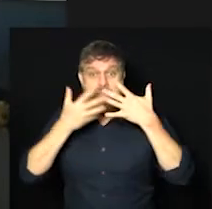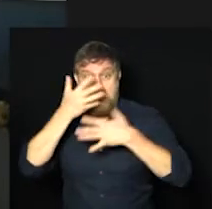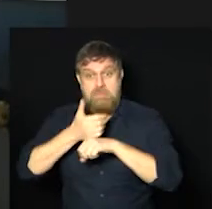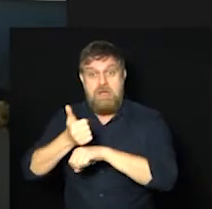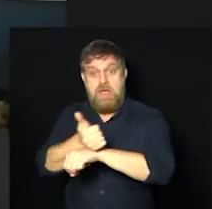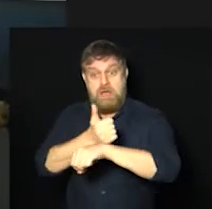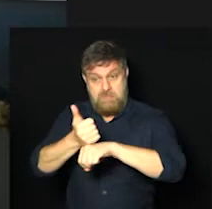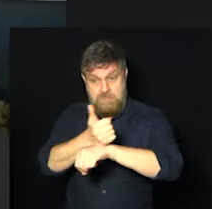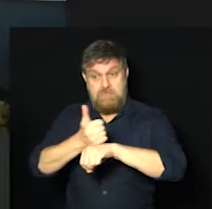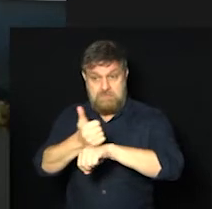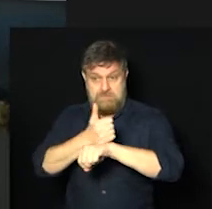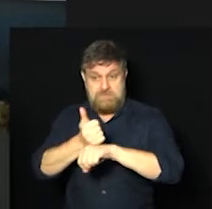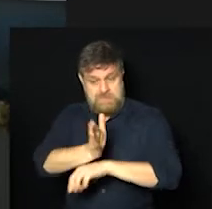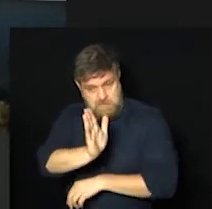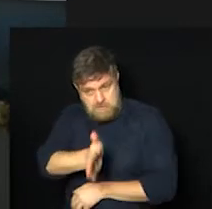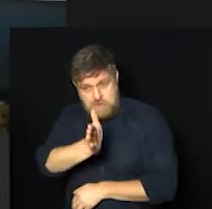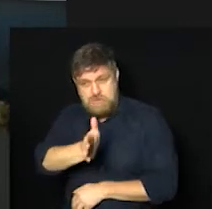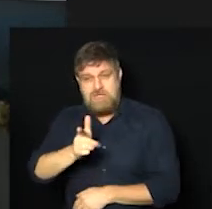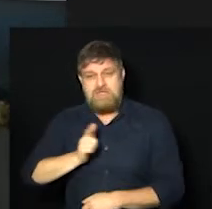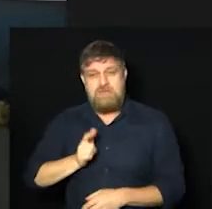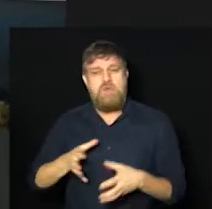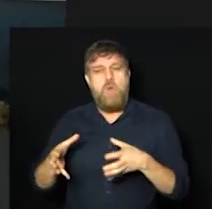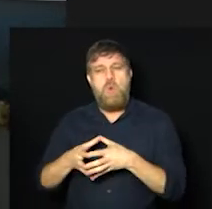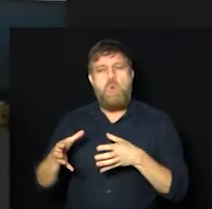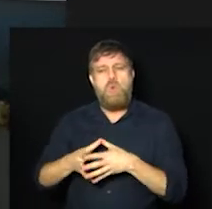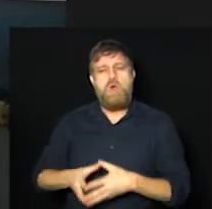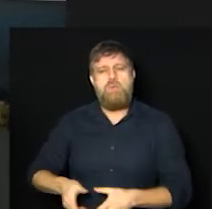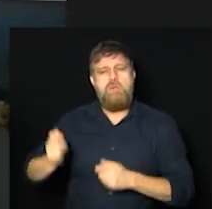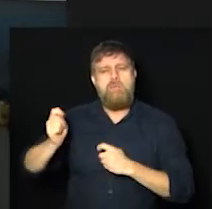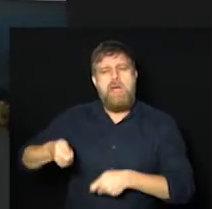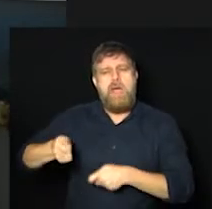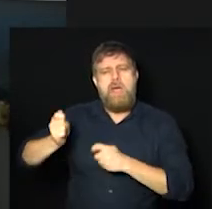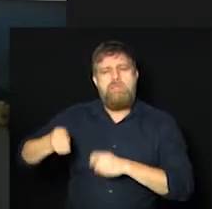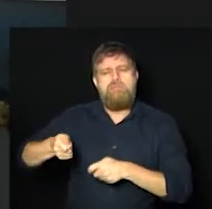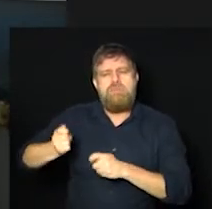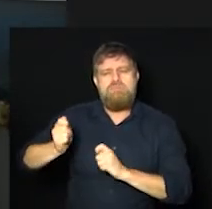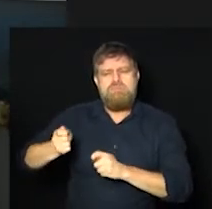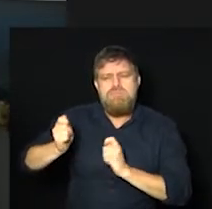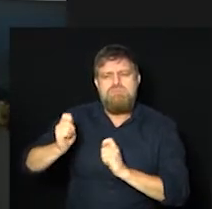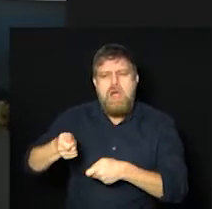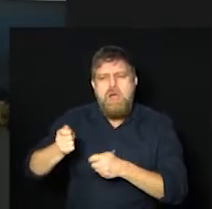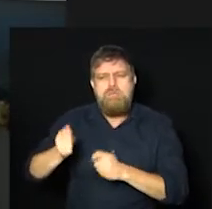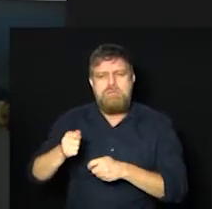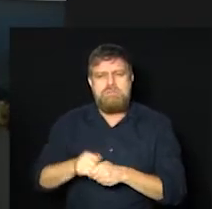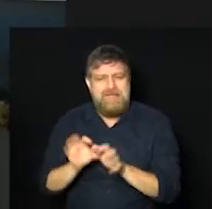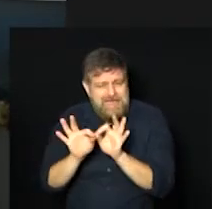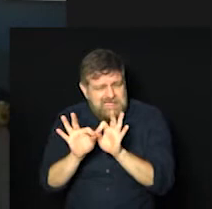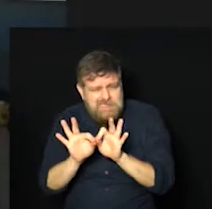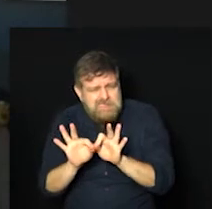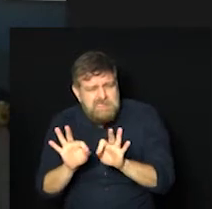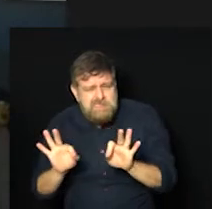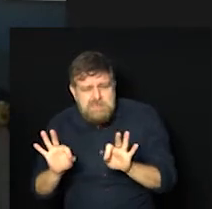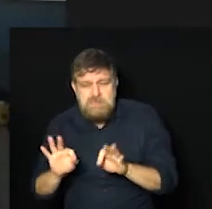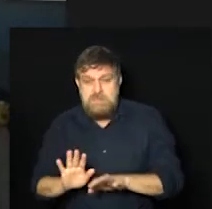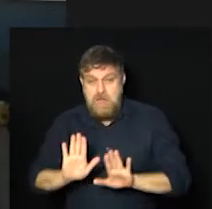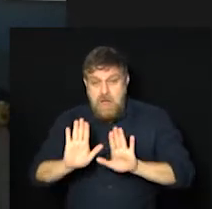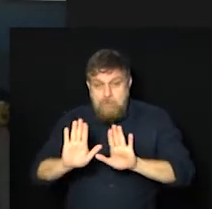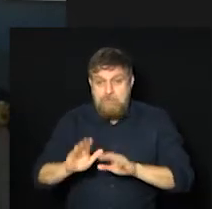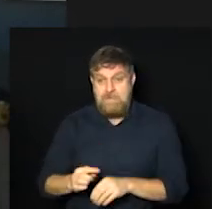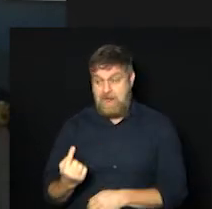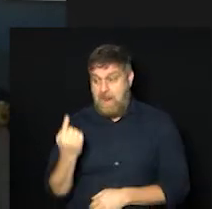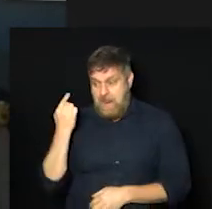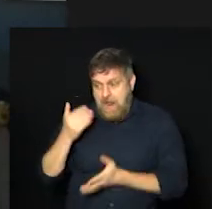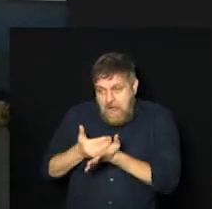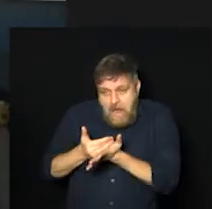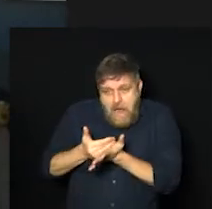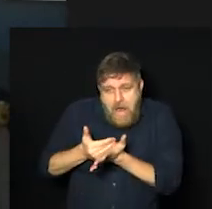profissionalmente, e foi com uma banda aqui em Campinas. Era bem simples, assim, mas a partir daí